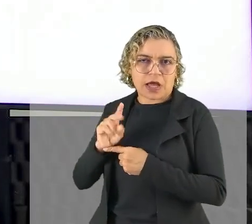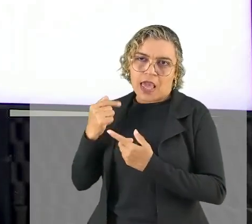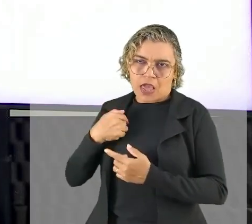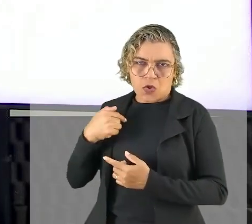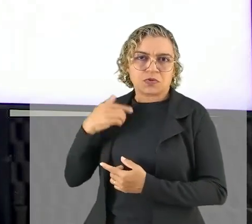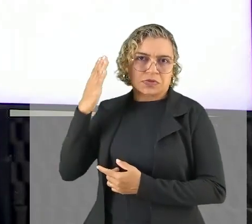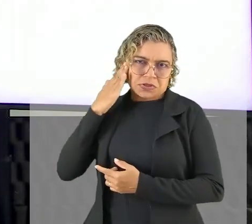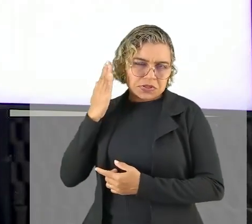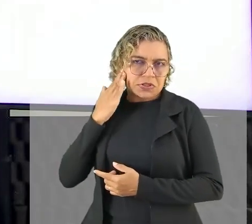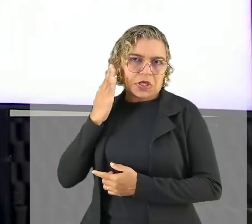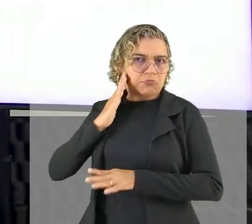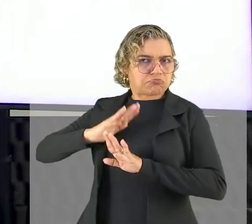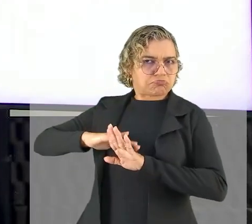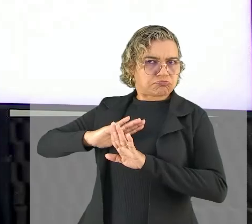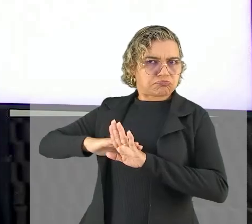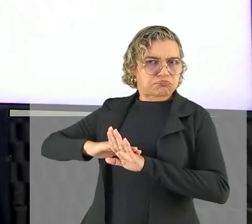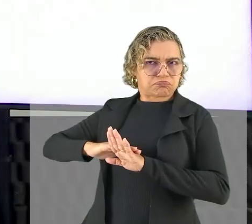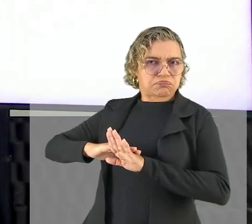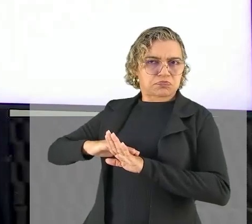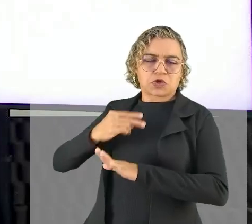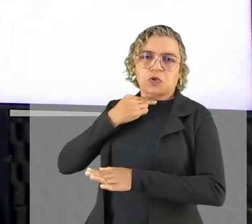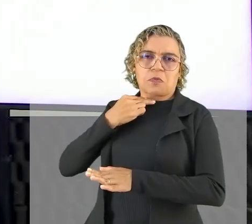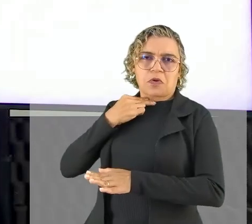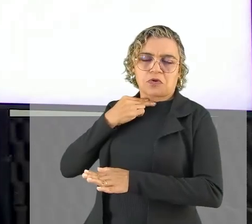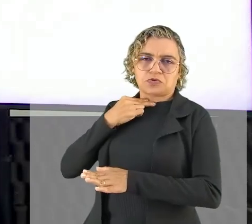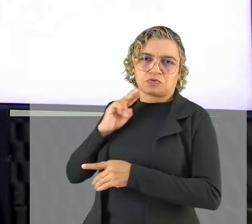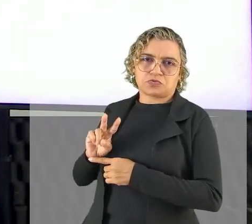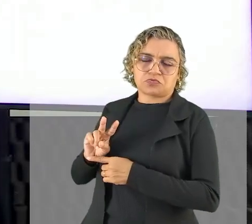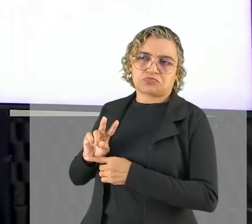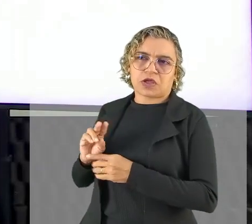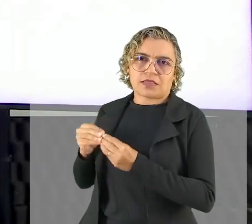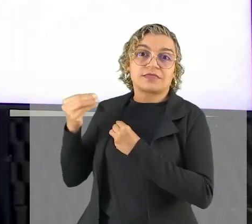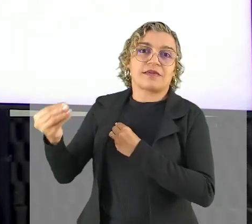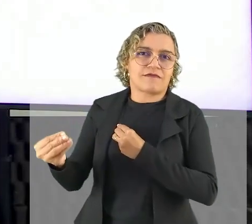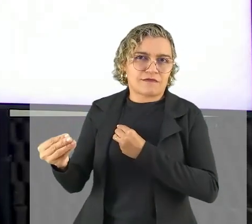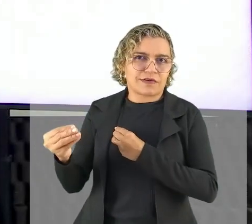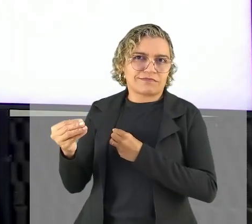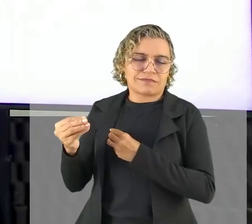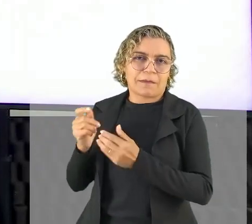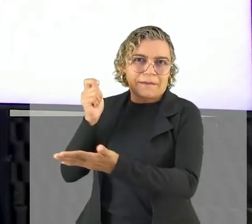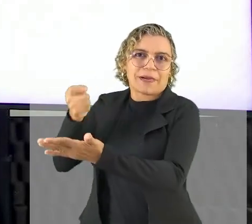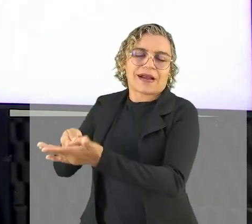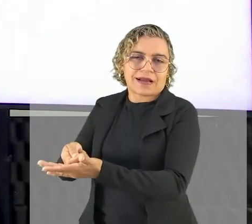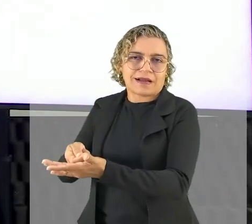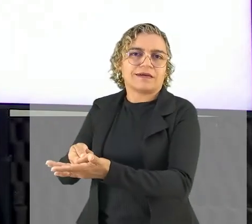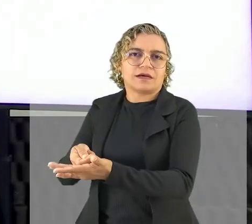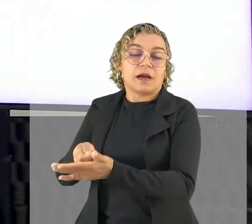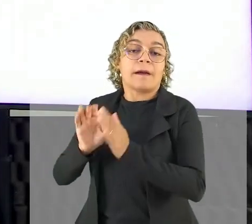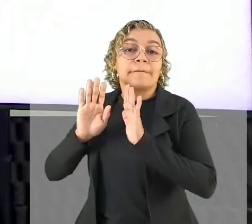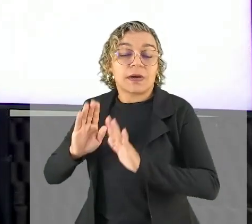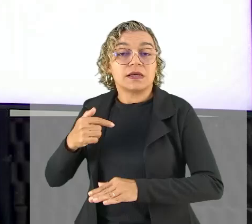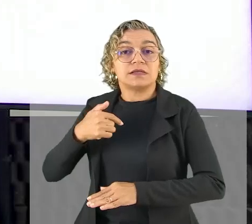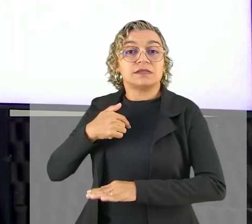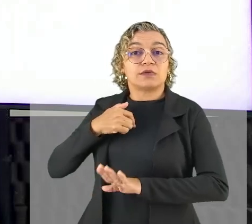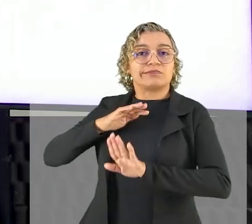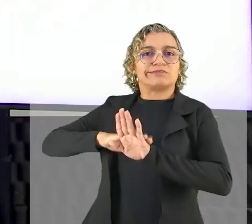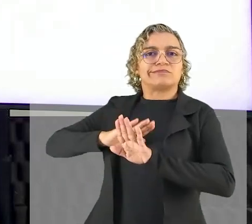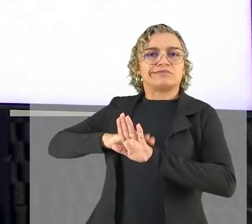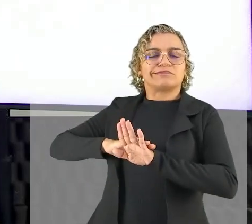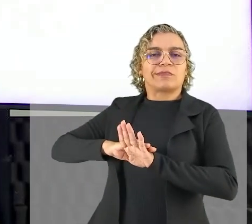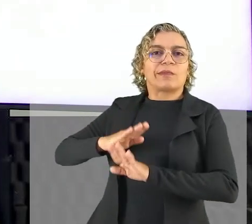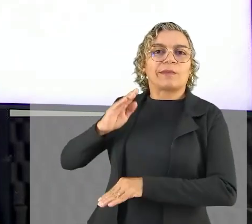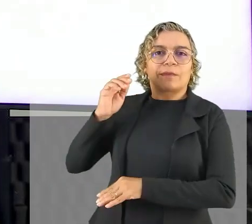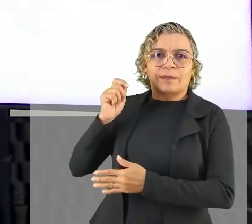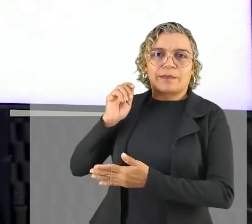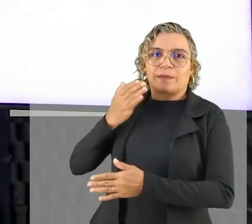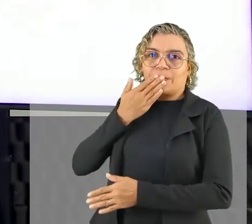seria: quando julgo estar em apuros de dinheiro, vou pedi-lo emprestado e prometo pagá-lo, embora saiba